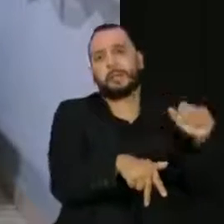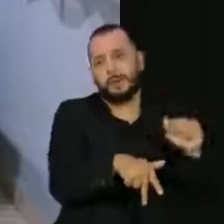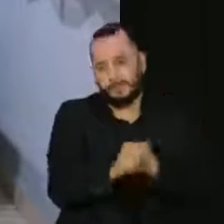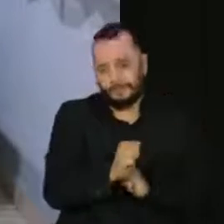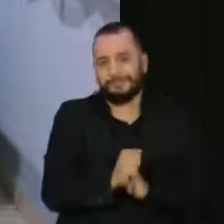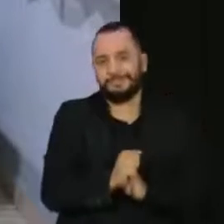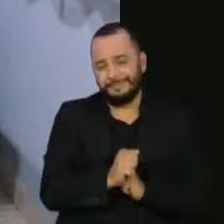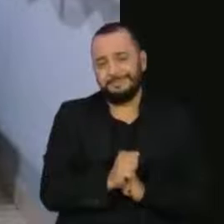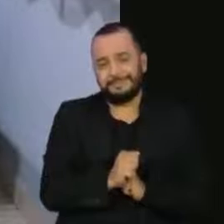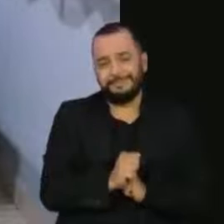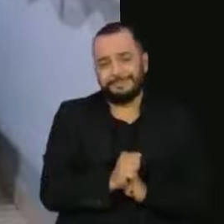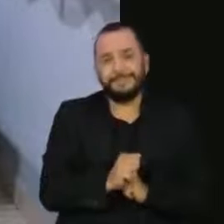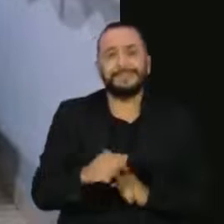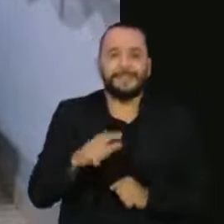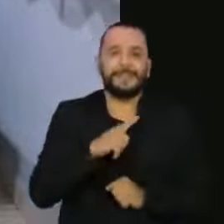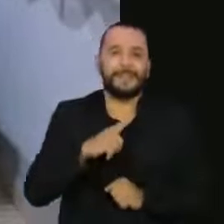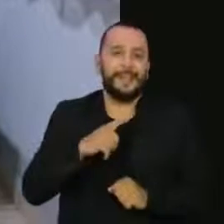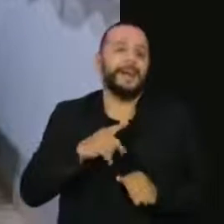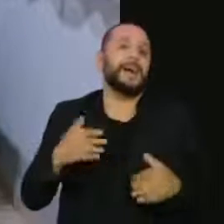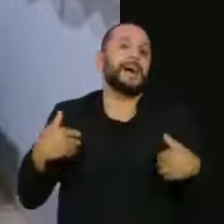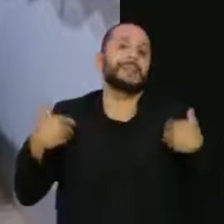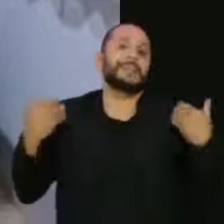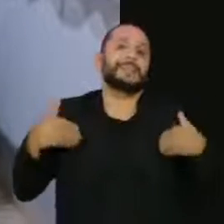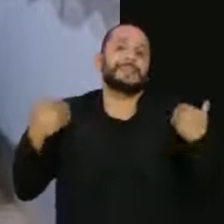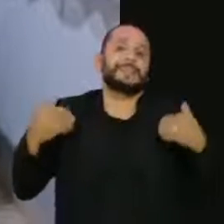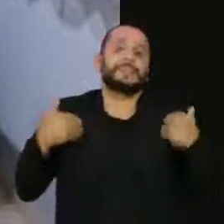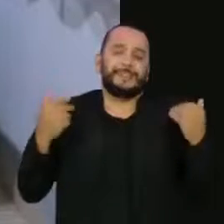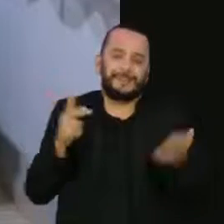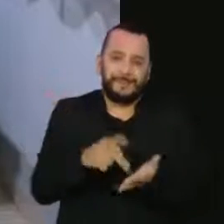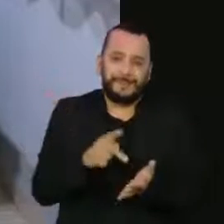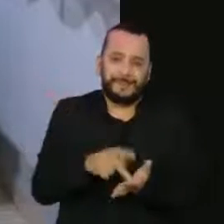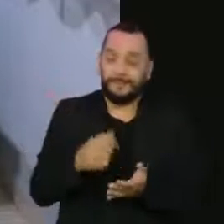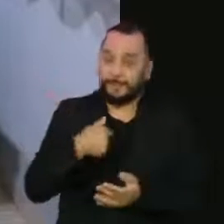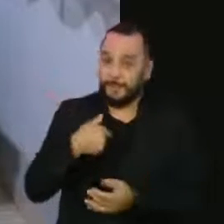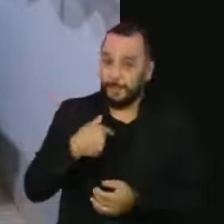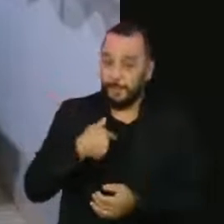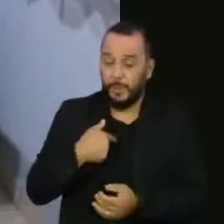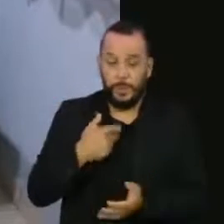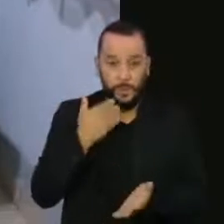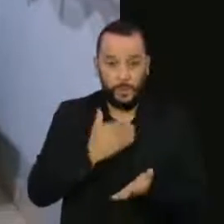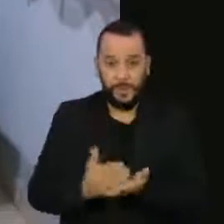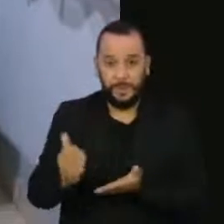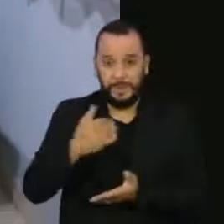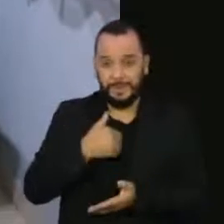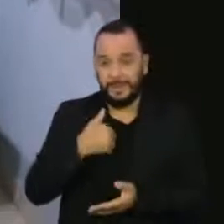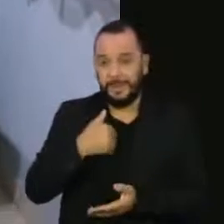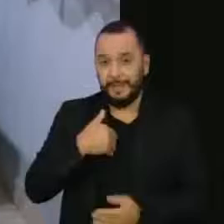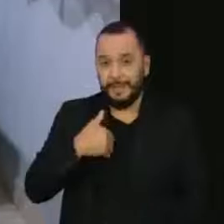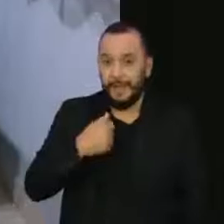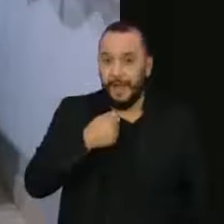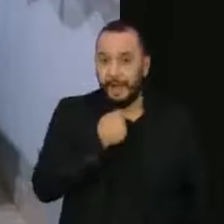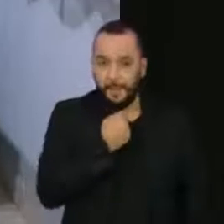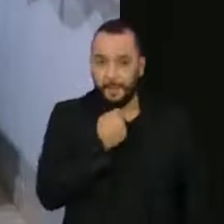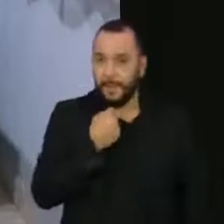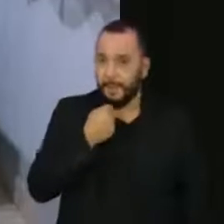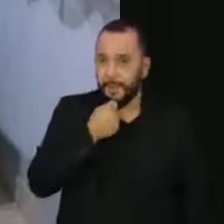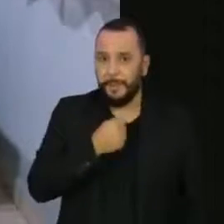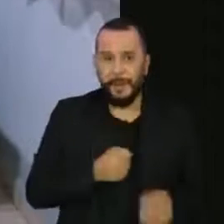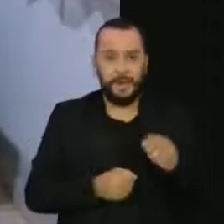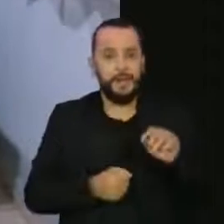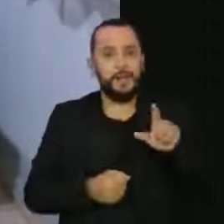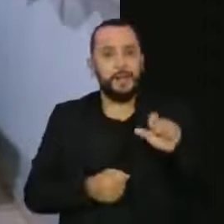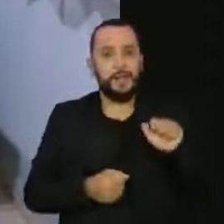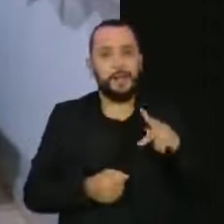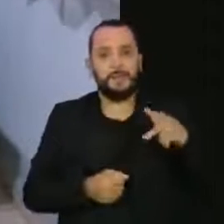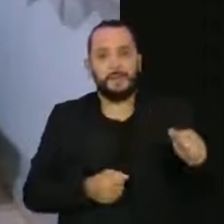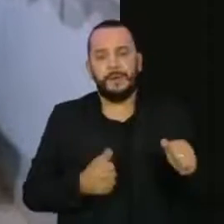E isso é uma alegria que eu tenho muito grande. De, por exemplo, quando eu comecei a cantar na Lapa, eu lembro que o Pedrinho Miranda me mostrou uma música do Zé da